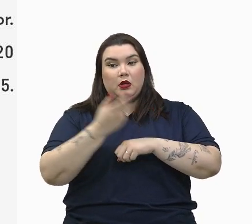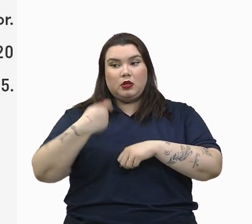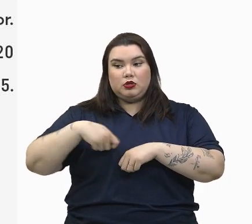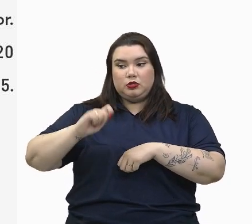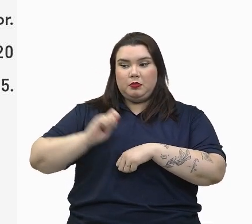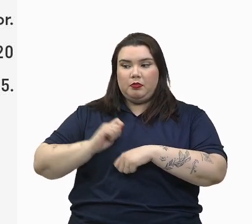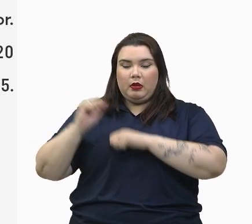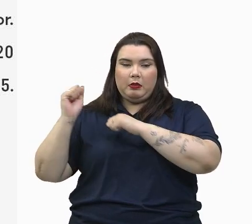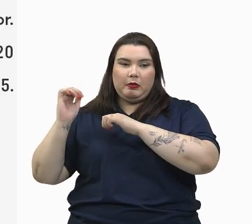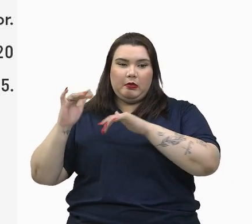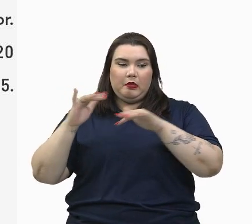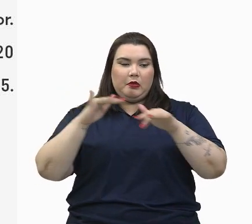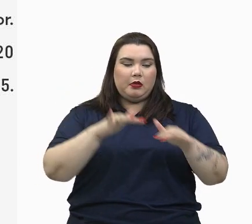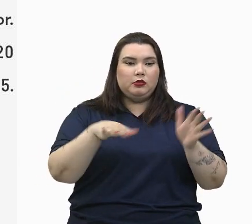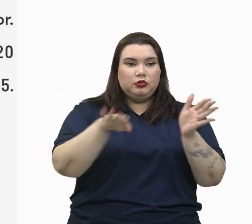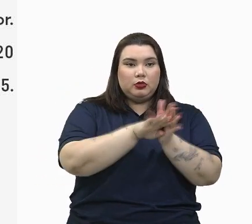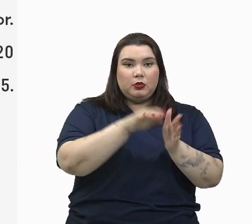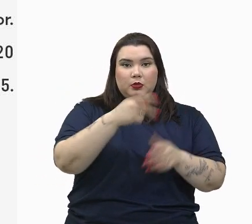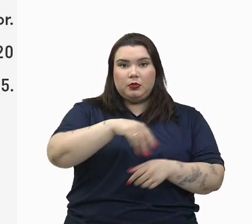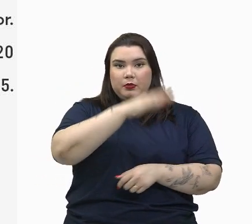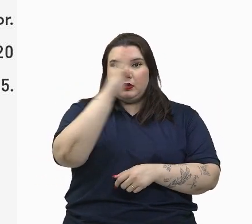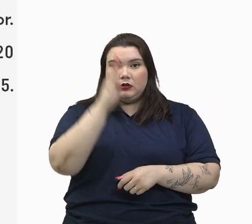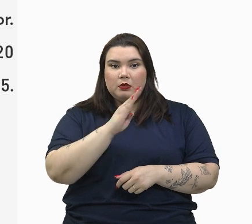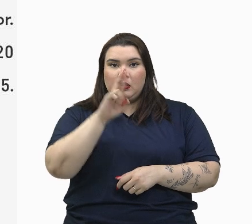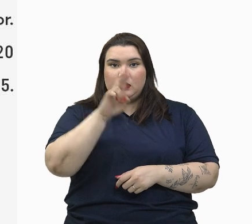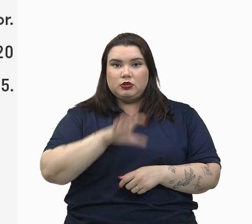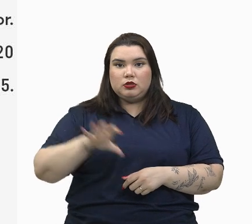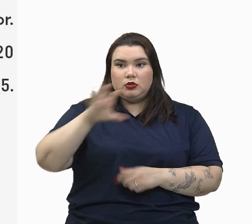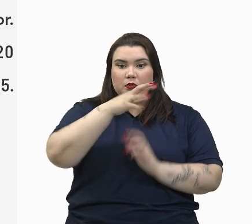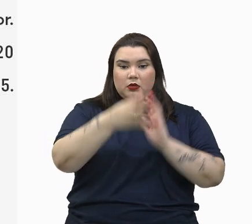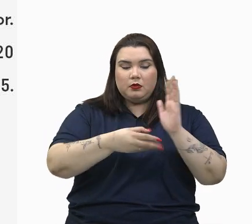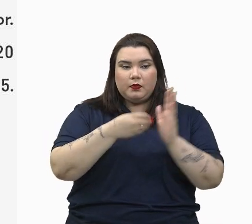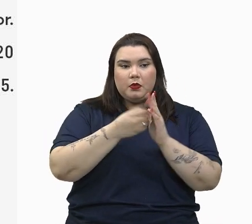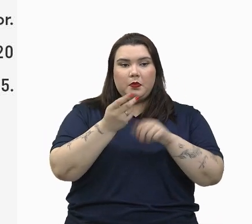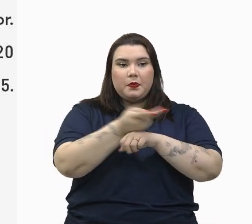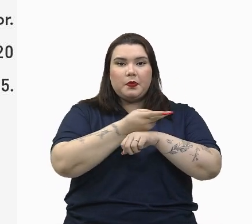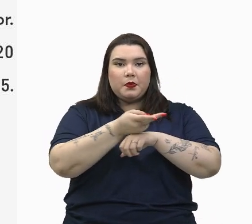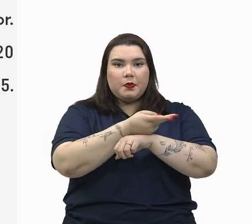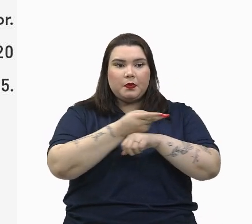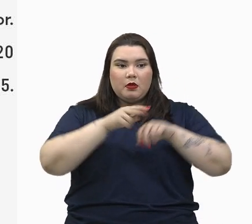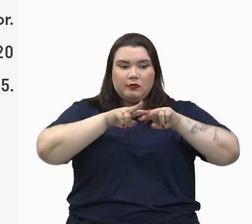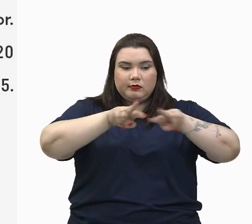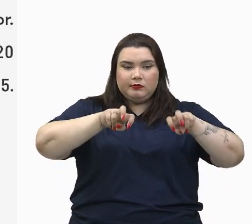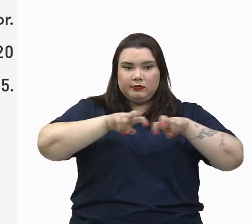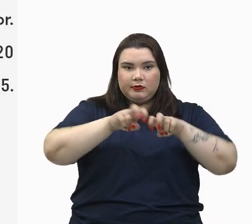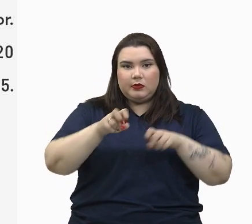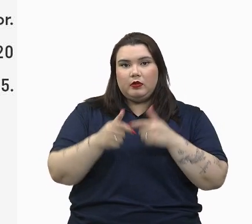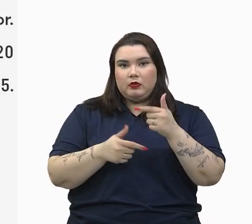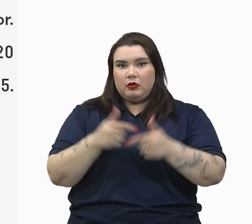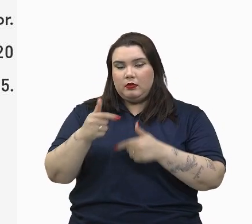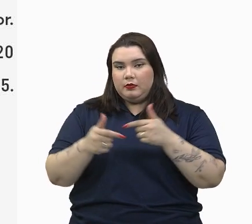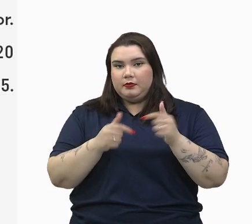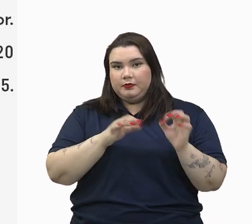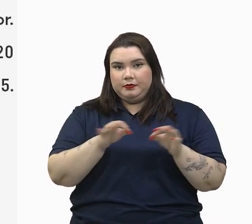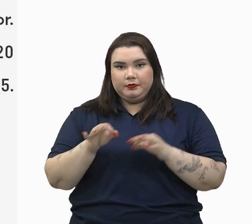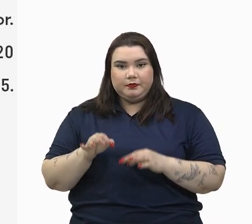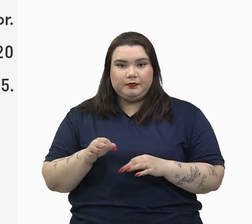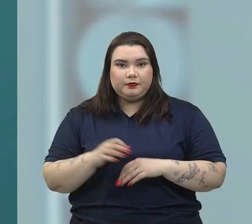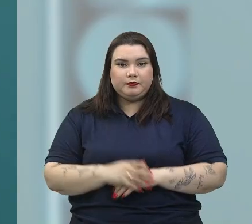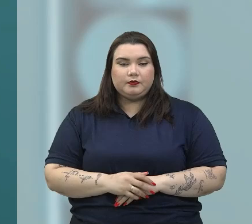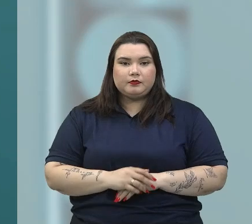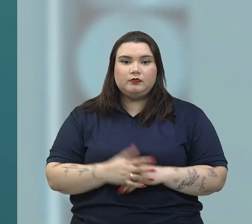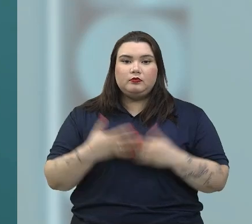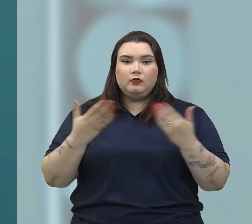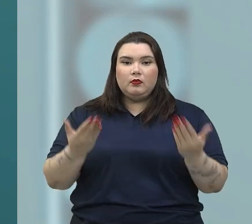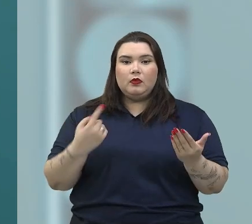com essa ideia de explorar a região amazônica. Então, eles tinham que começar o trabalho e era o trabalho da exploração, ok? Então, nós